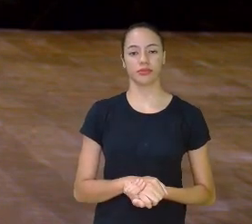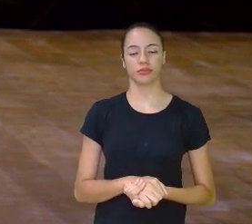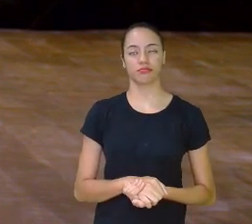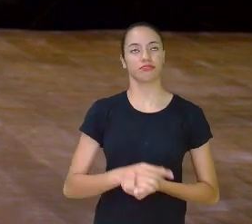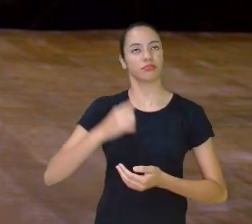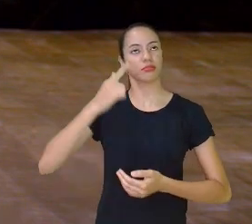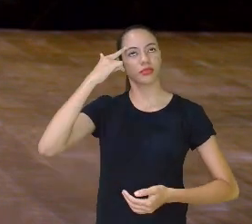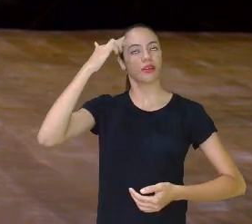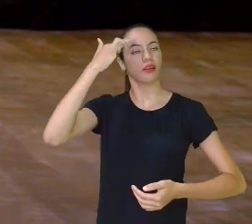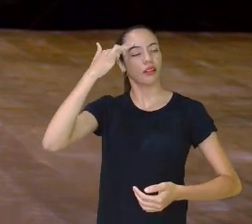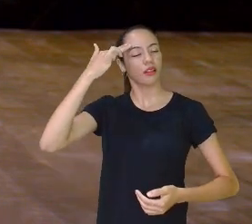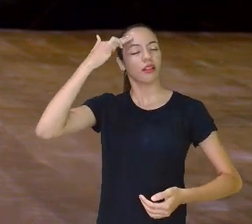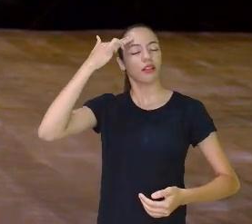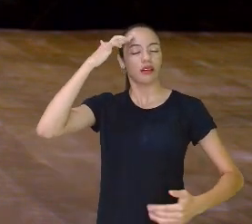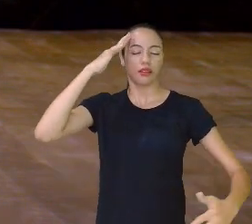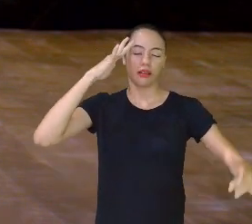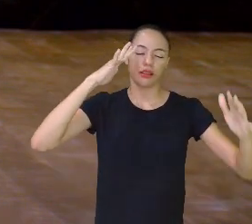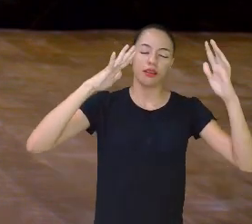Sonhei muito.